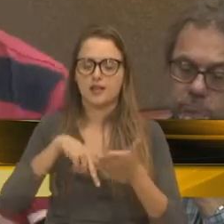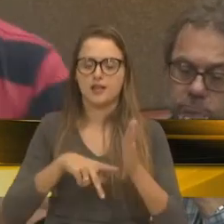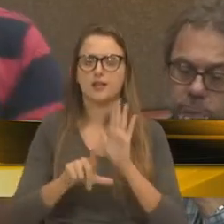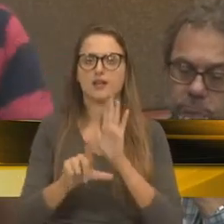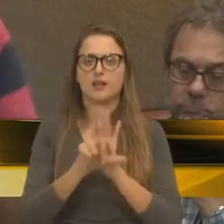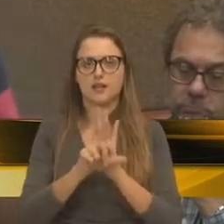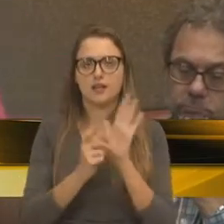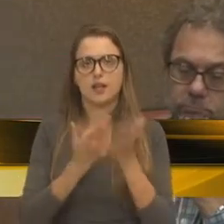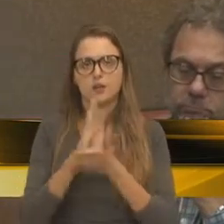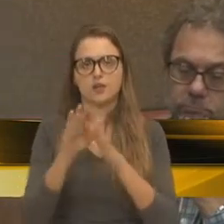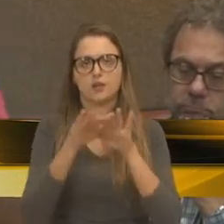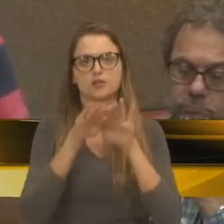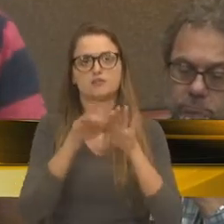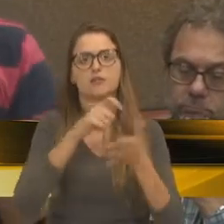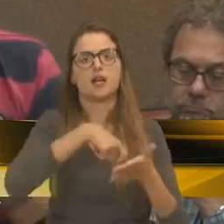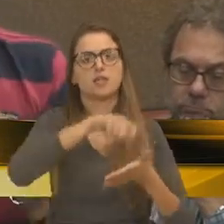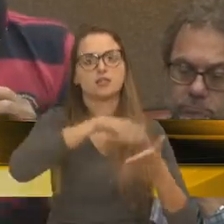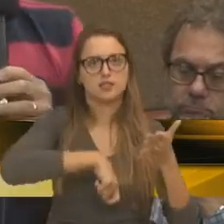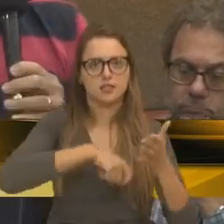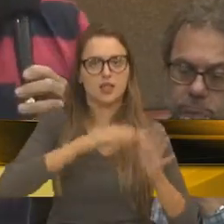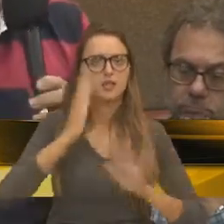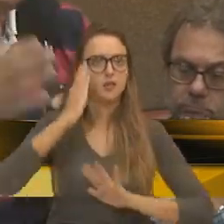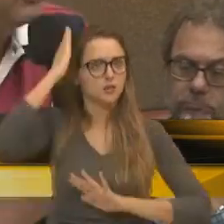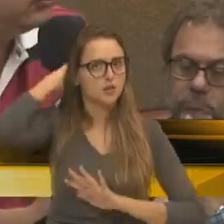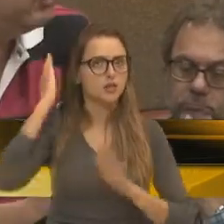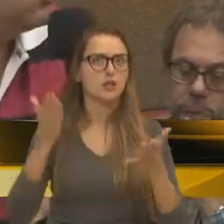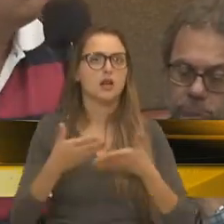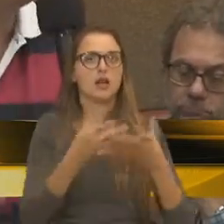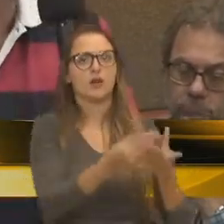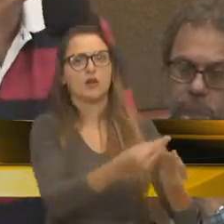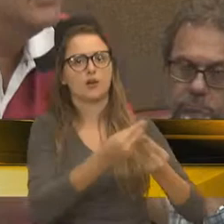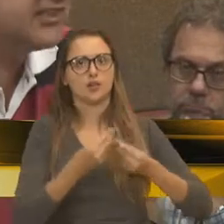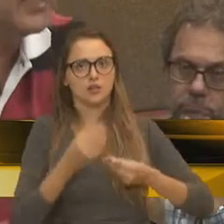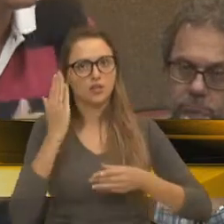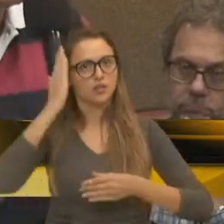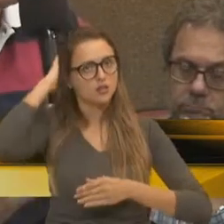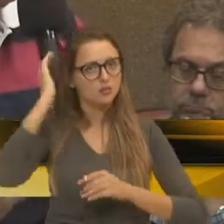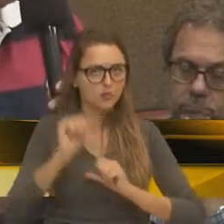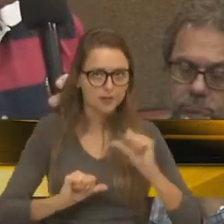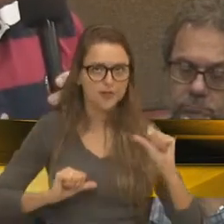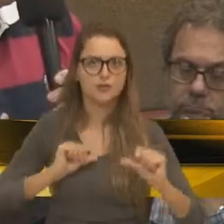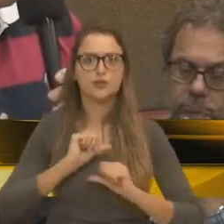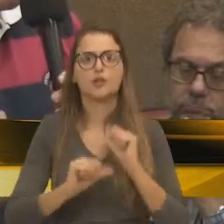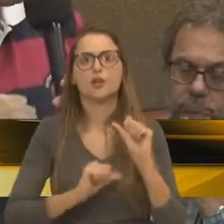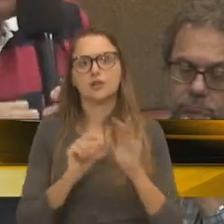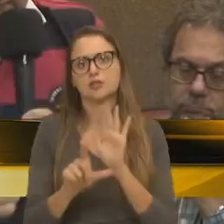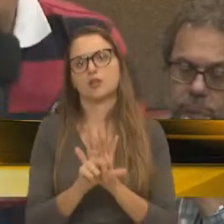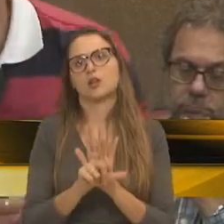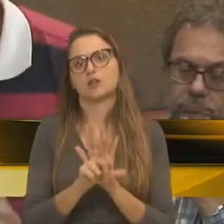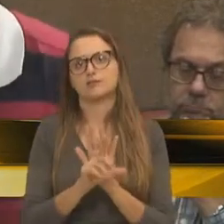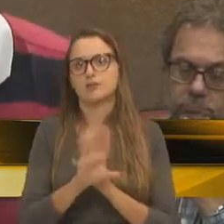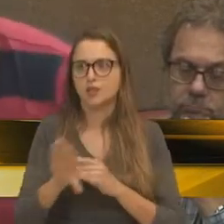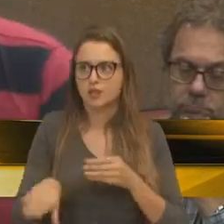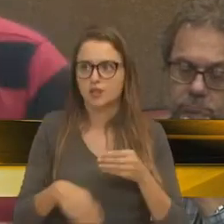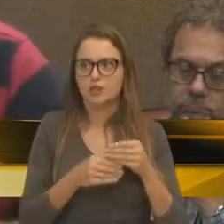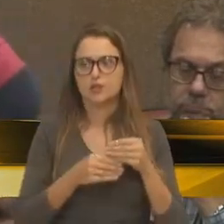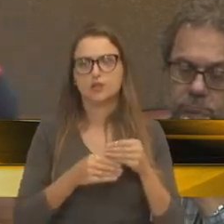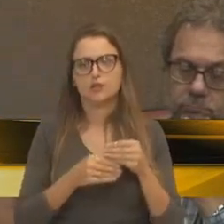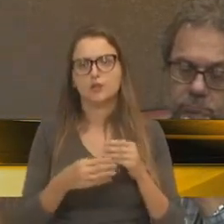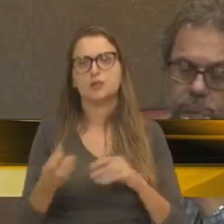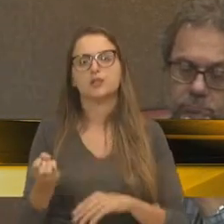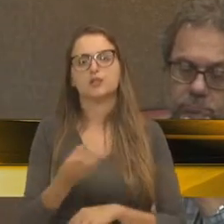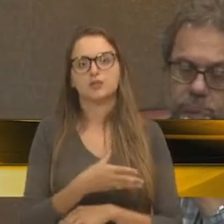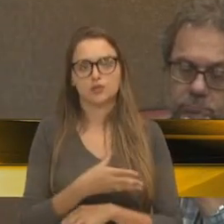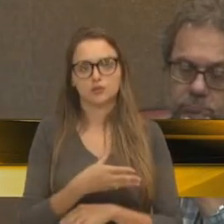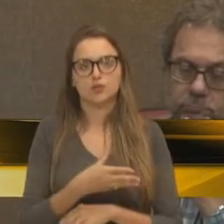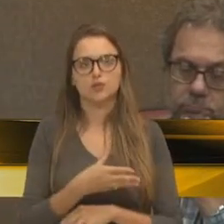e sancionada agora encaminha o prefeito uma mudança essa lei acrescentando novamente